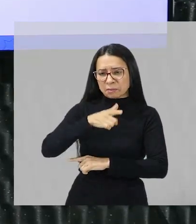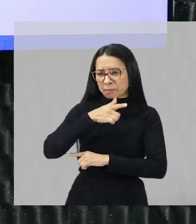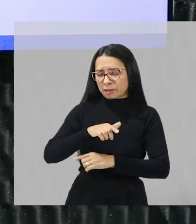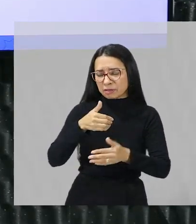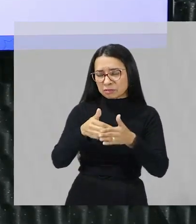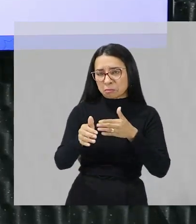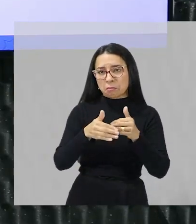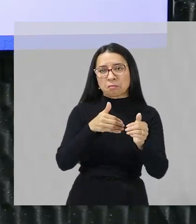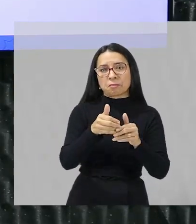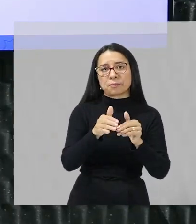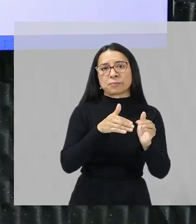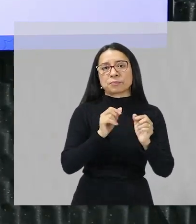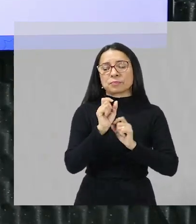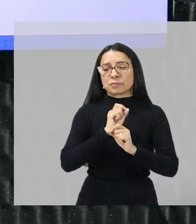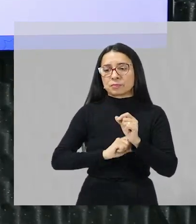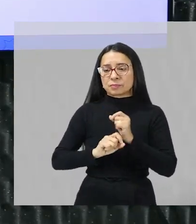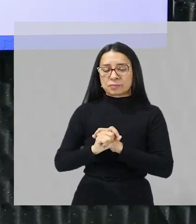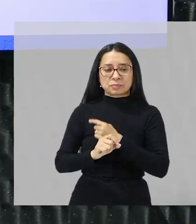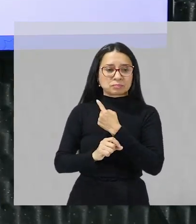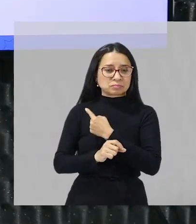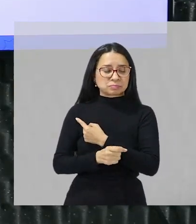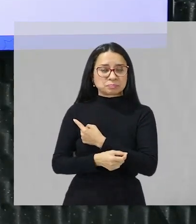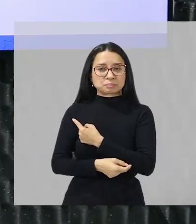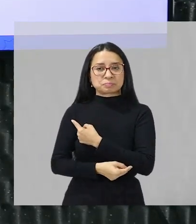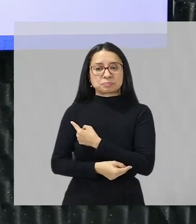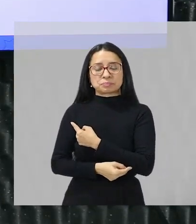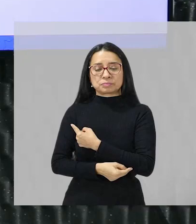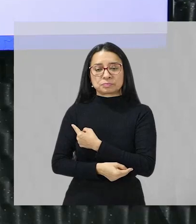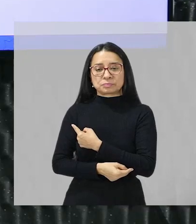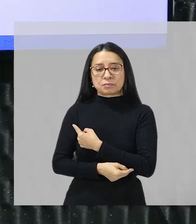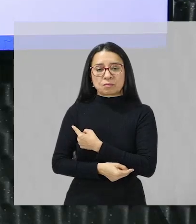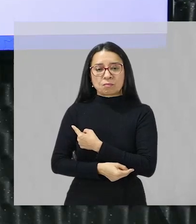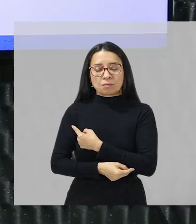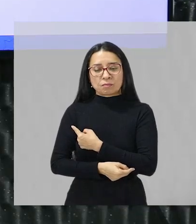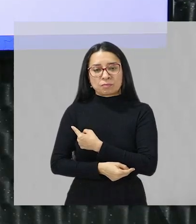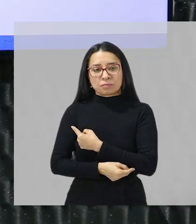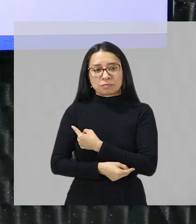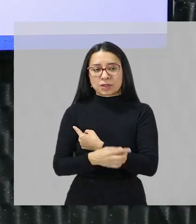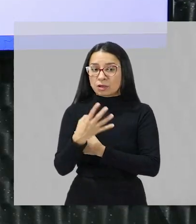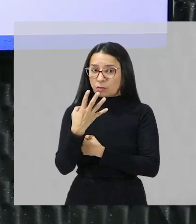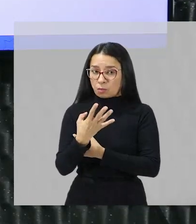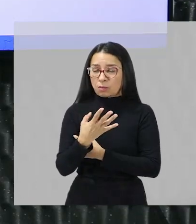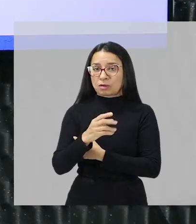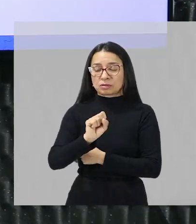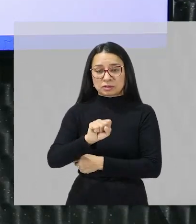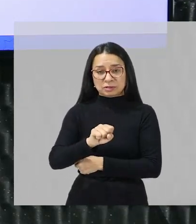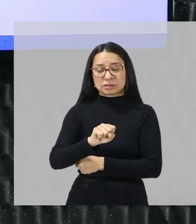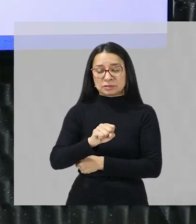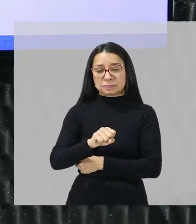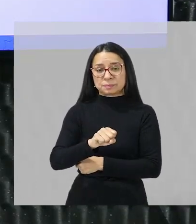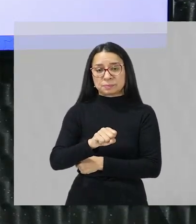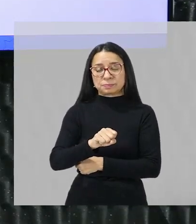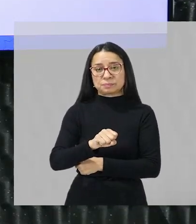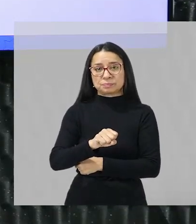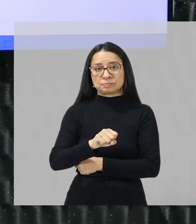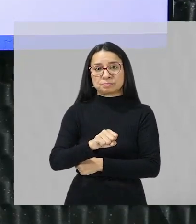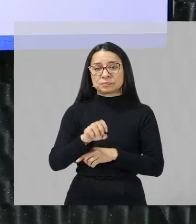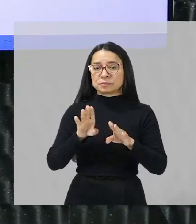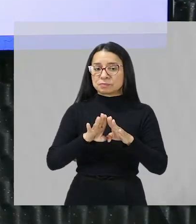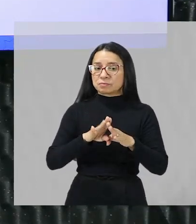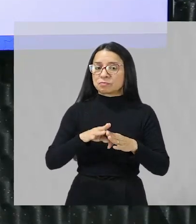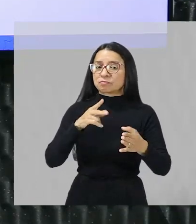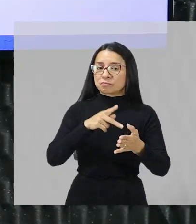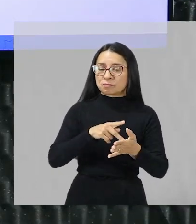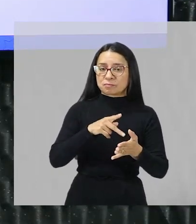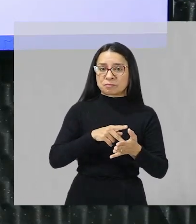alienada por aqueles que se acham superiores. Aí sim, a quarta alternativa, a quarta assertiva, também é